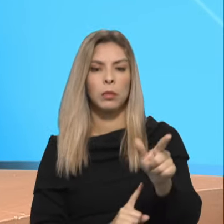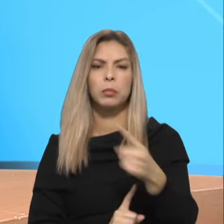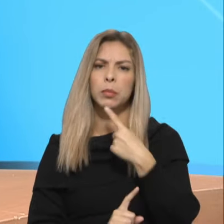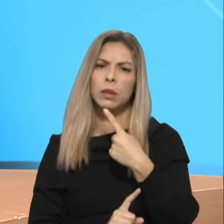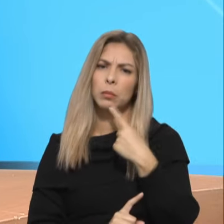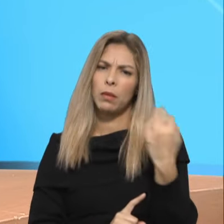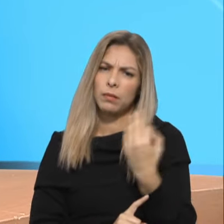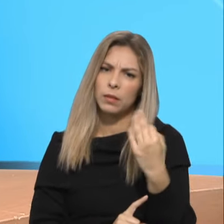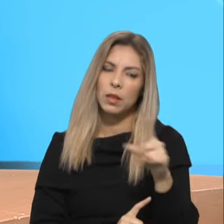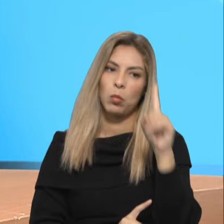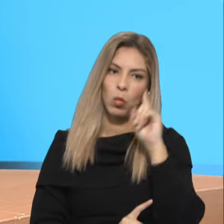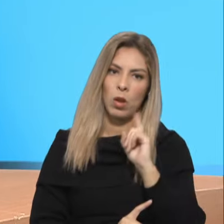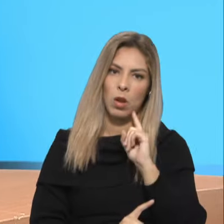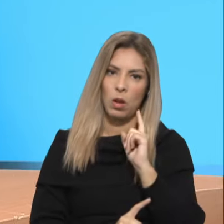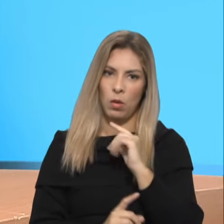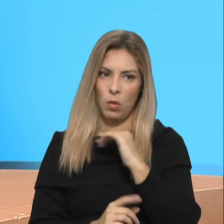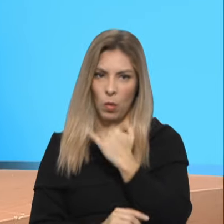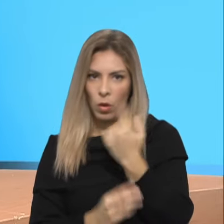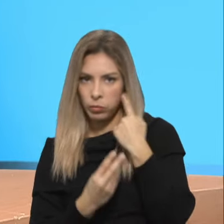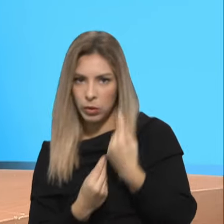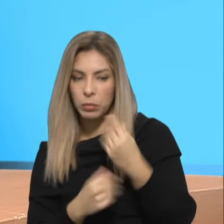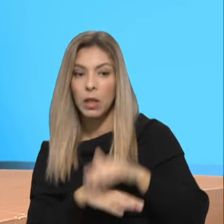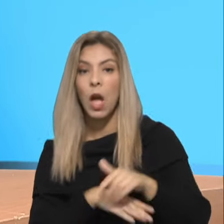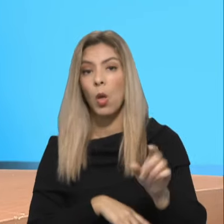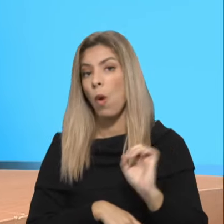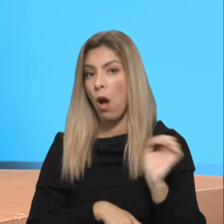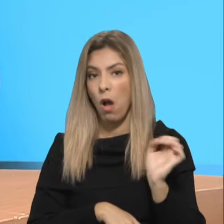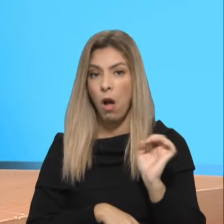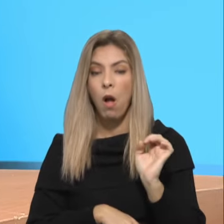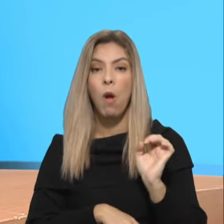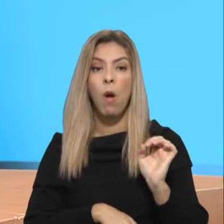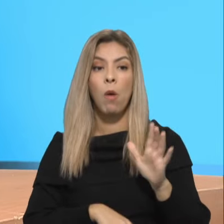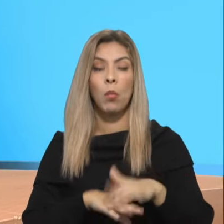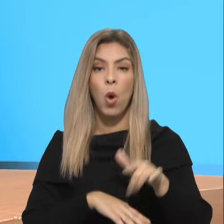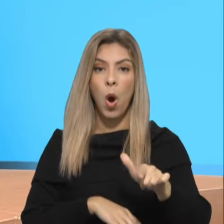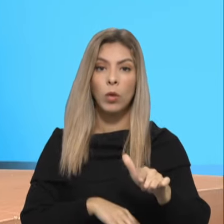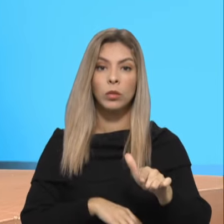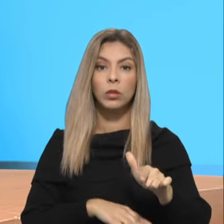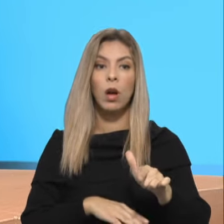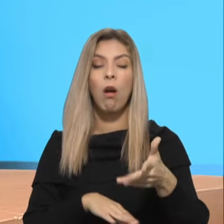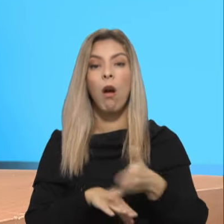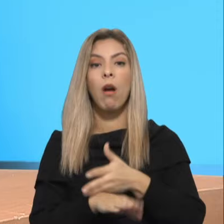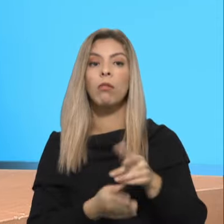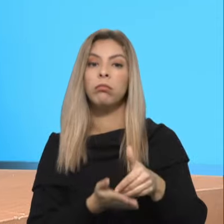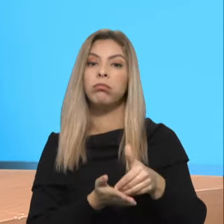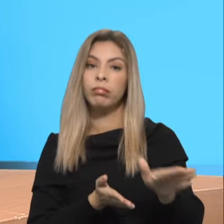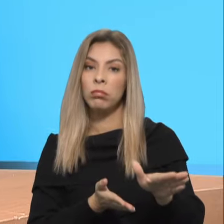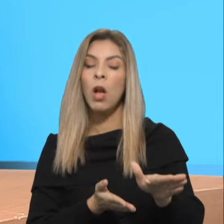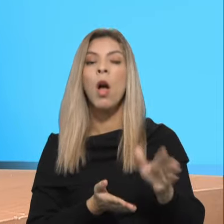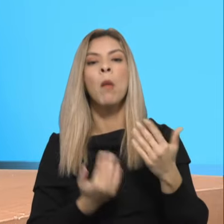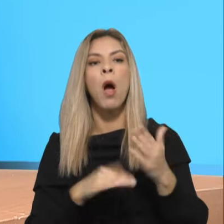mulher qualificada como não tendo pecado original, não porque ela esteja fora da redenção operada por Cristo, mas porque ela